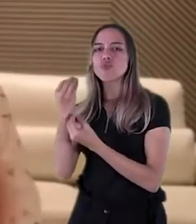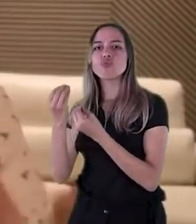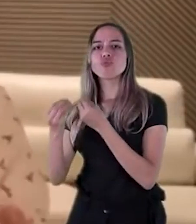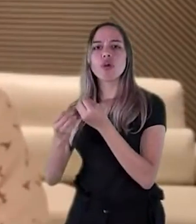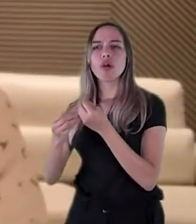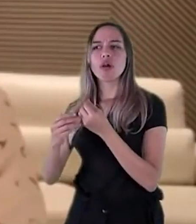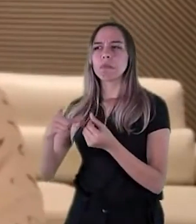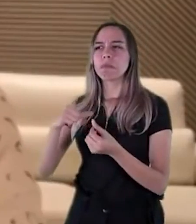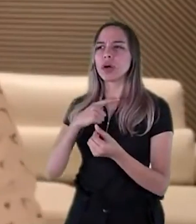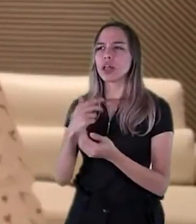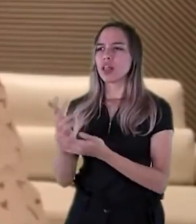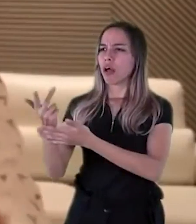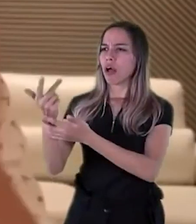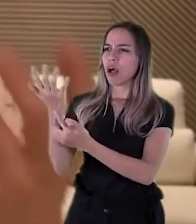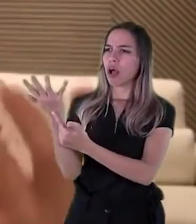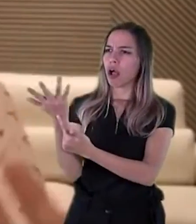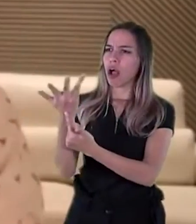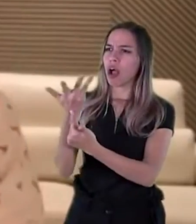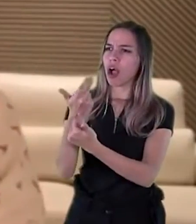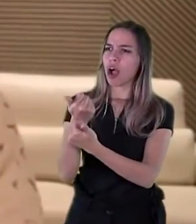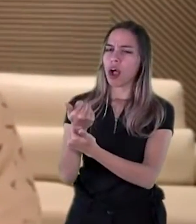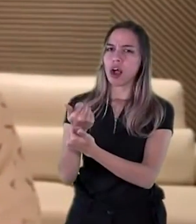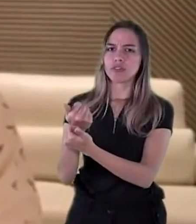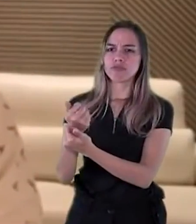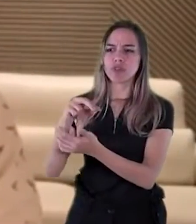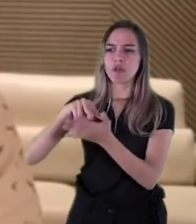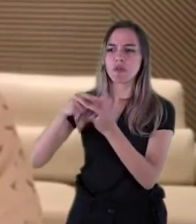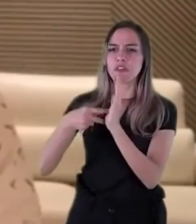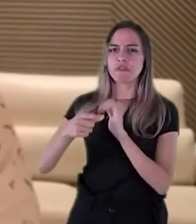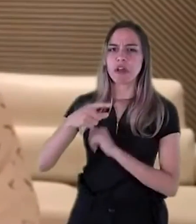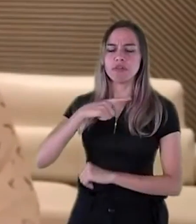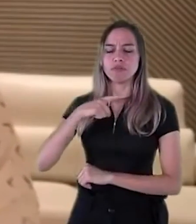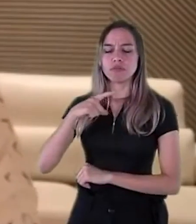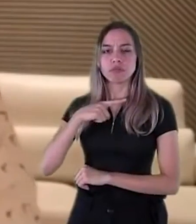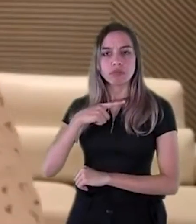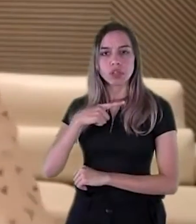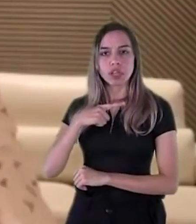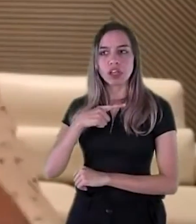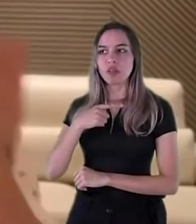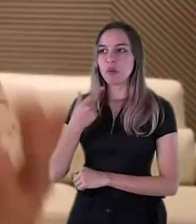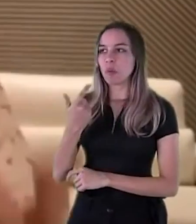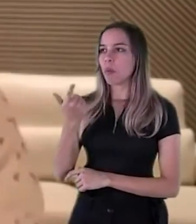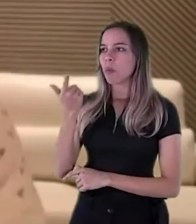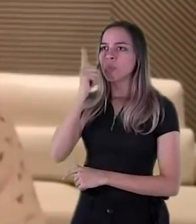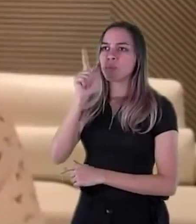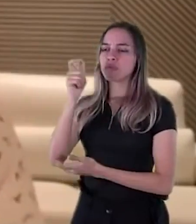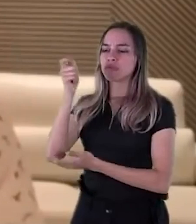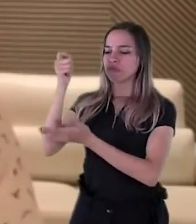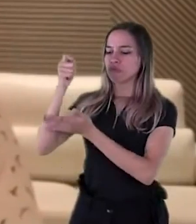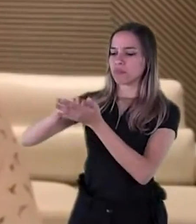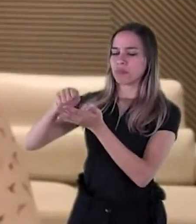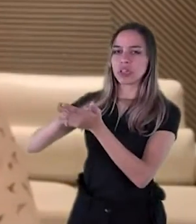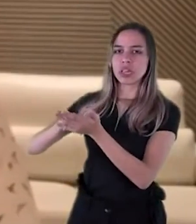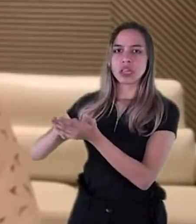há um significado que eu não posso descrever, que eu não posso nem conhecer.